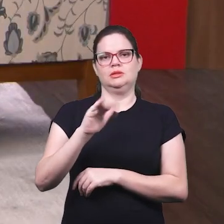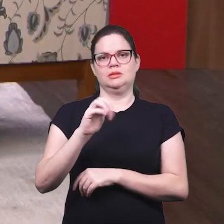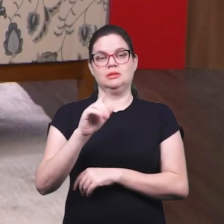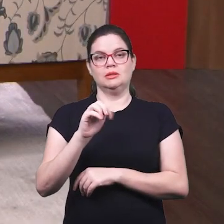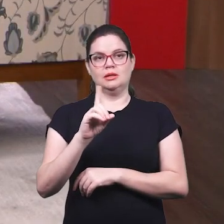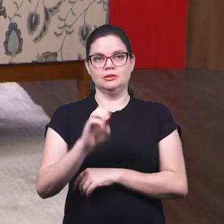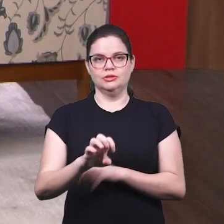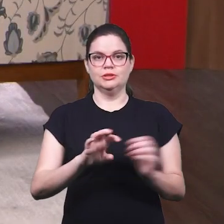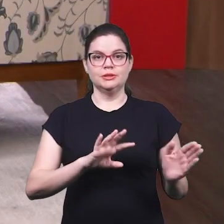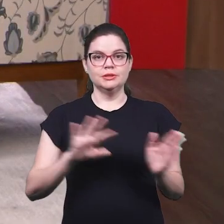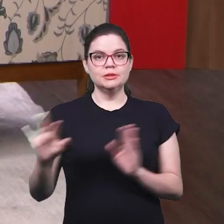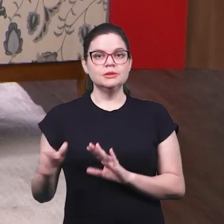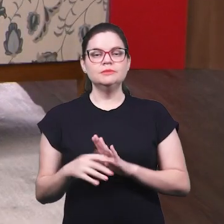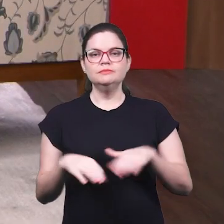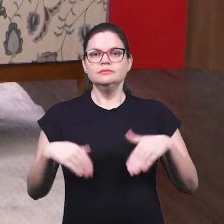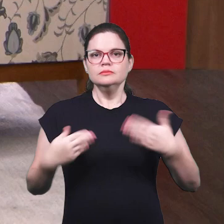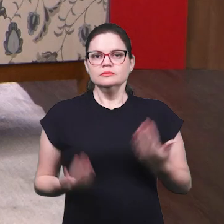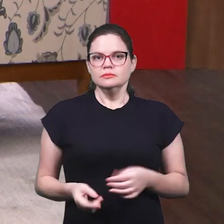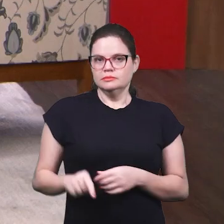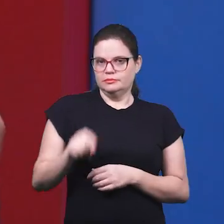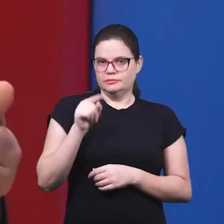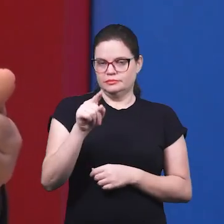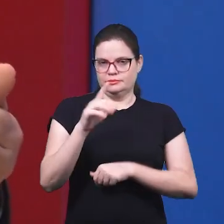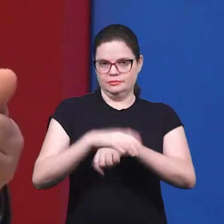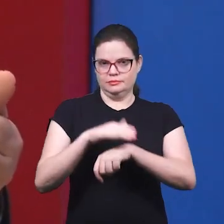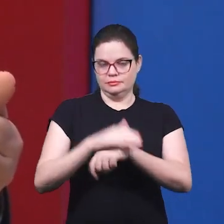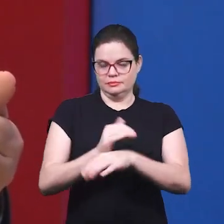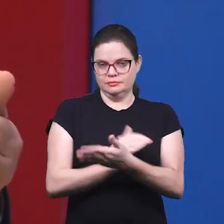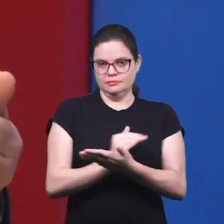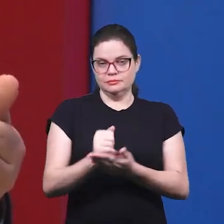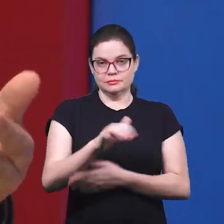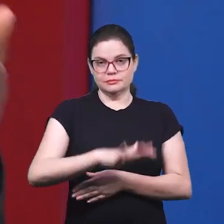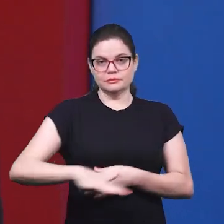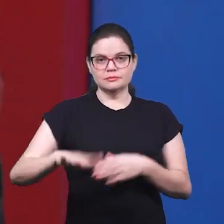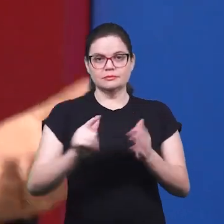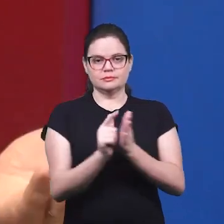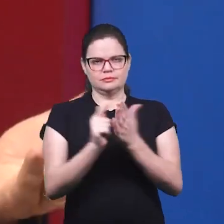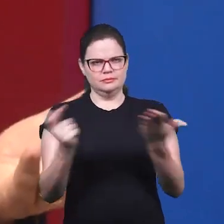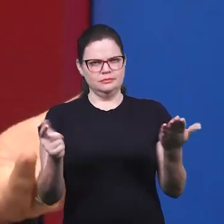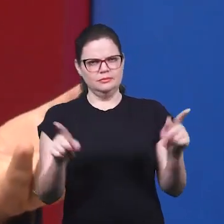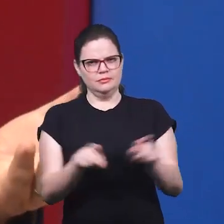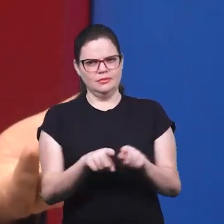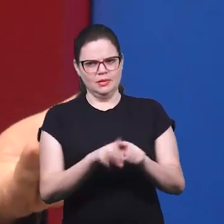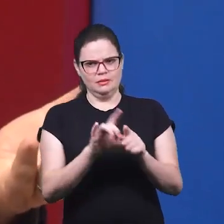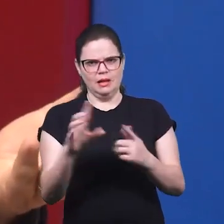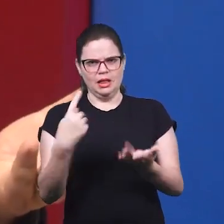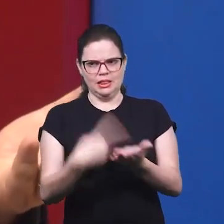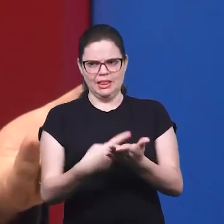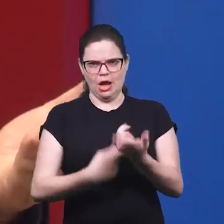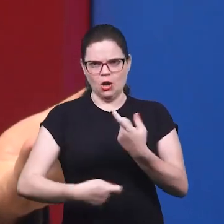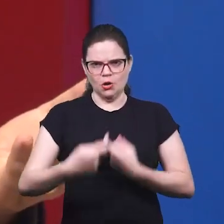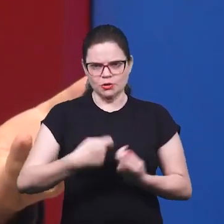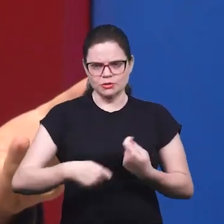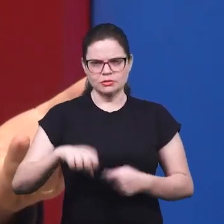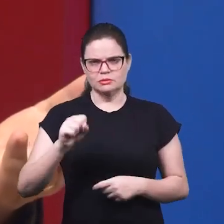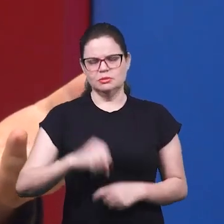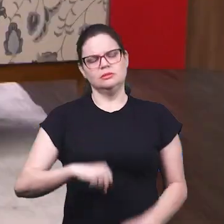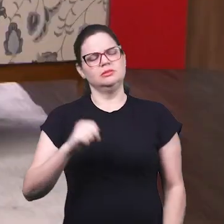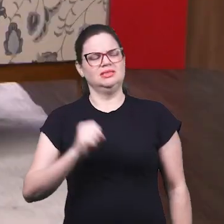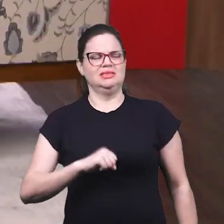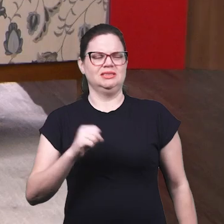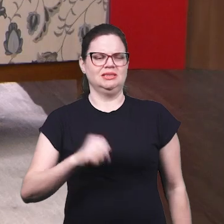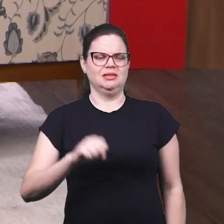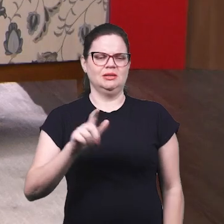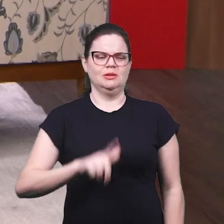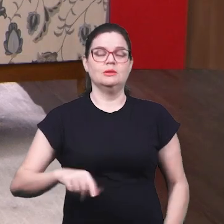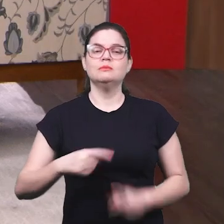a entrada no jornalismo não foi só jornalismo, se tornou negócio também, Não claro. tem dúvida, Não é? não tem dúvida. Mas eu